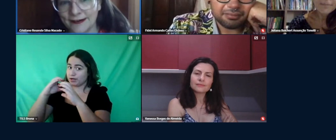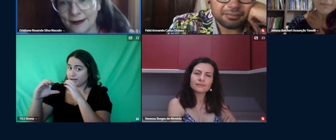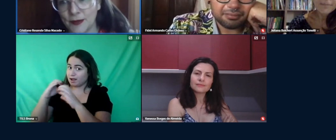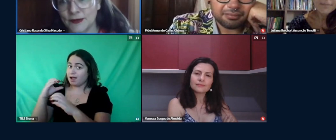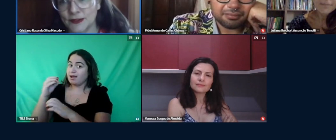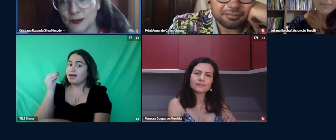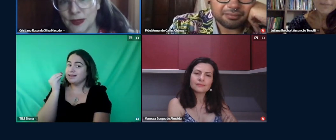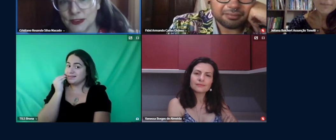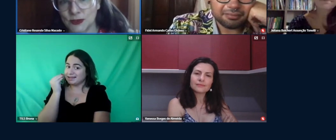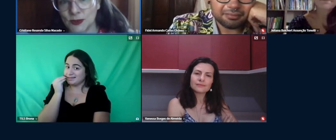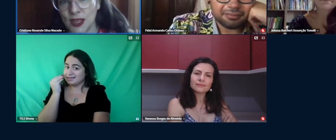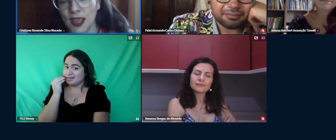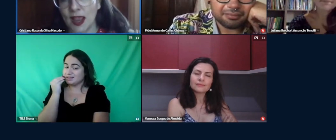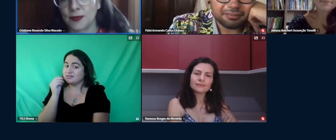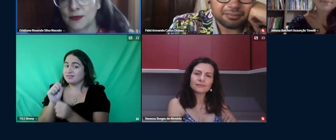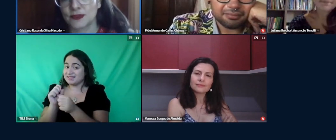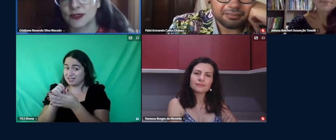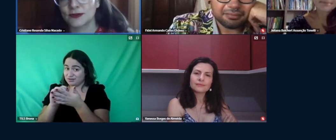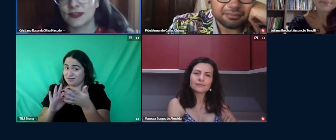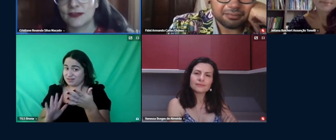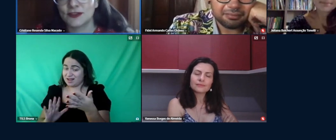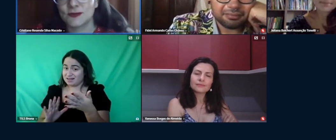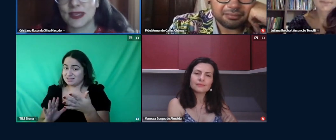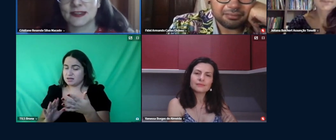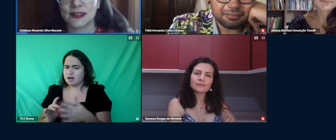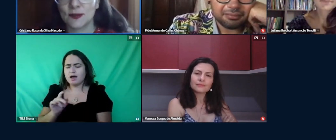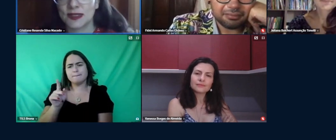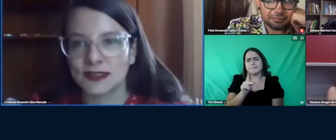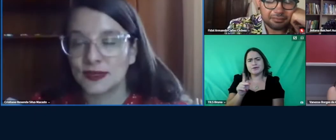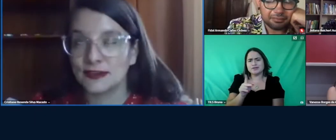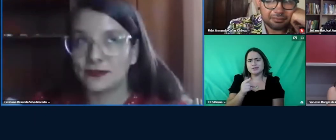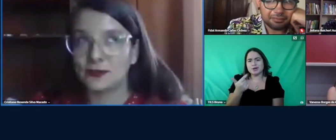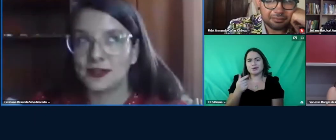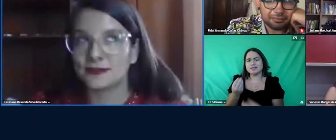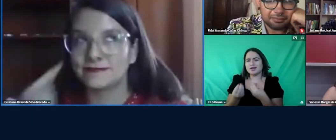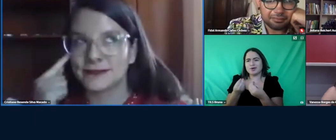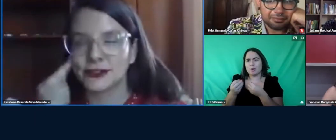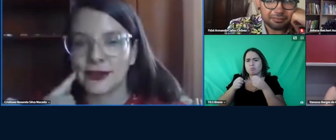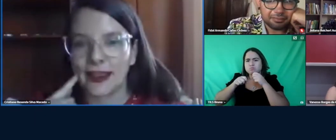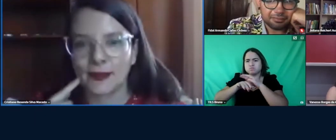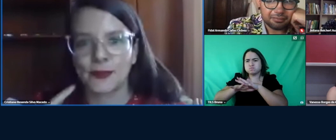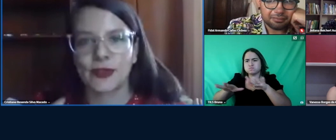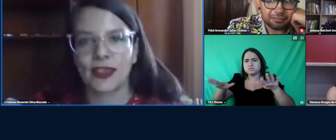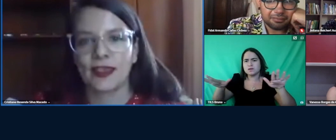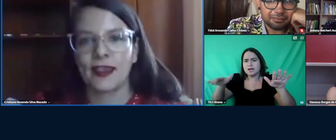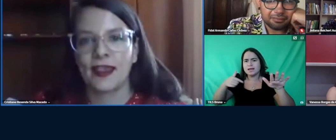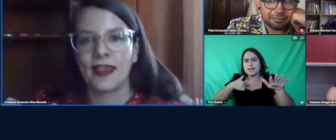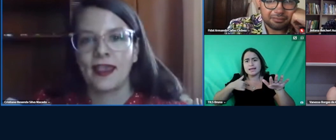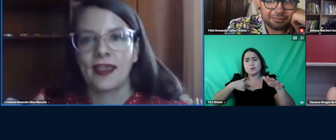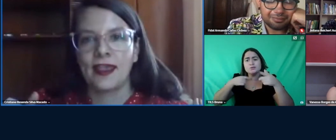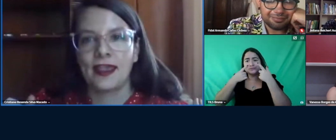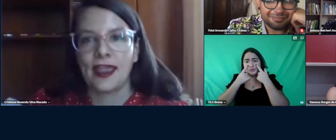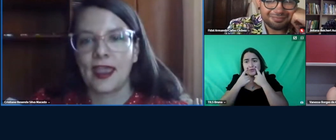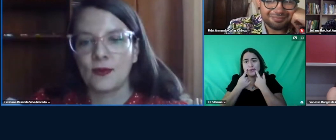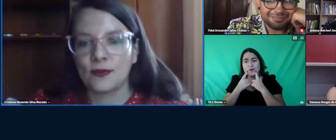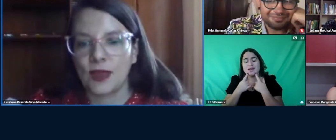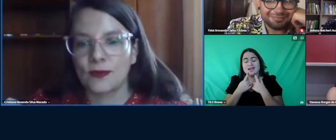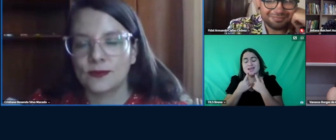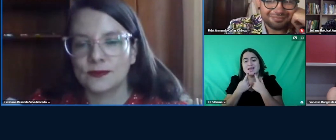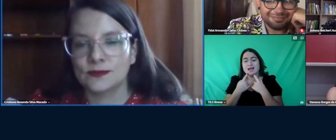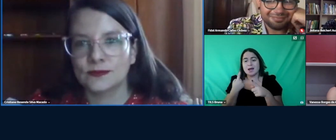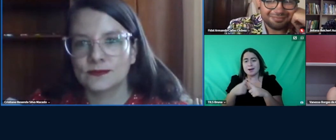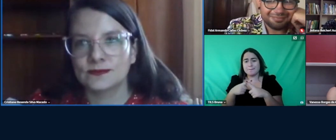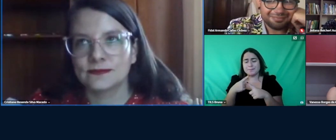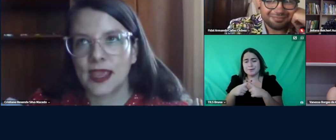work que a professora passou a professora não teve dimensão mas eu ali filmando chorei porque é